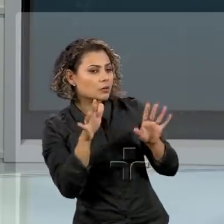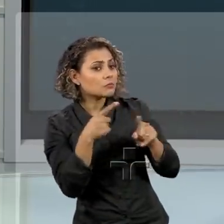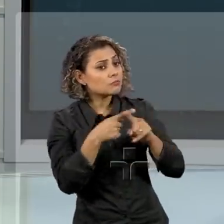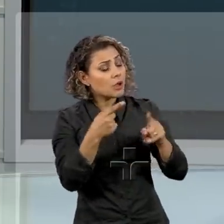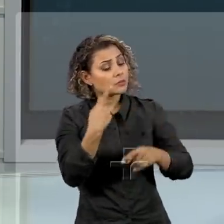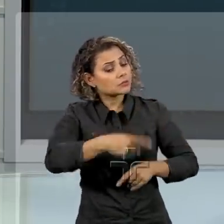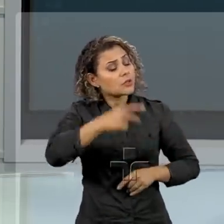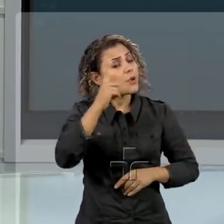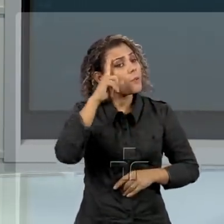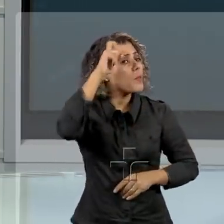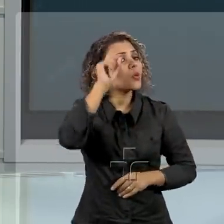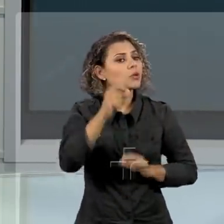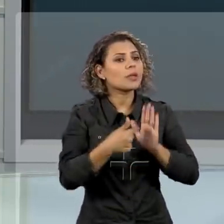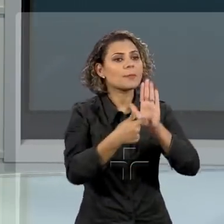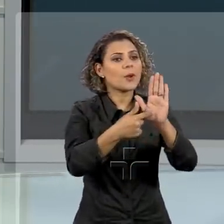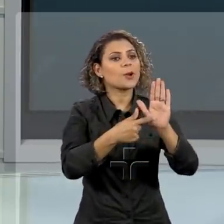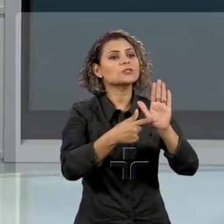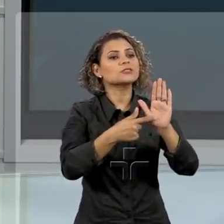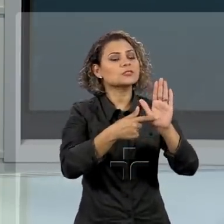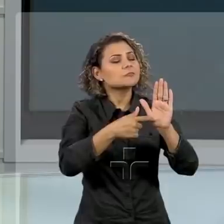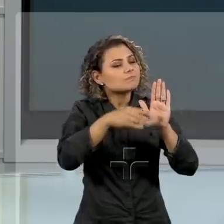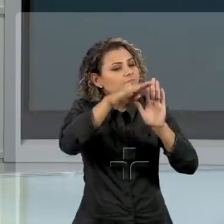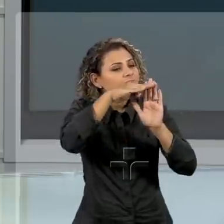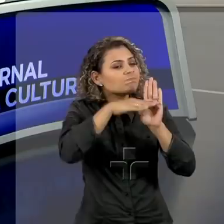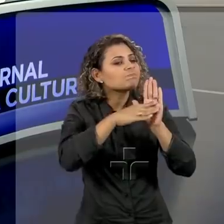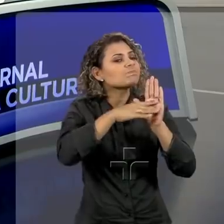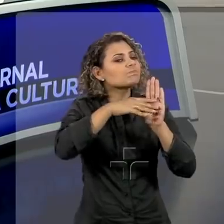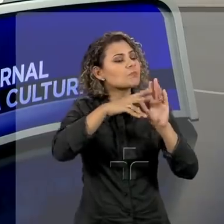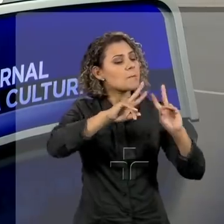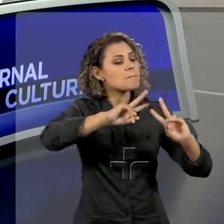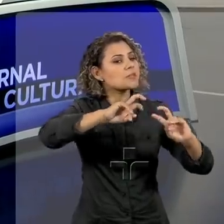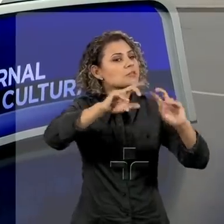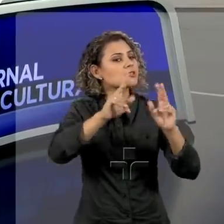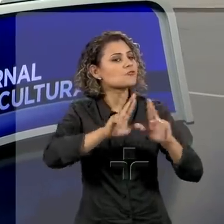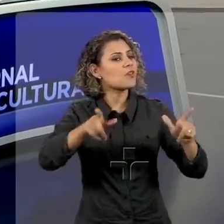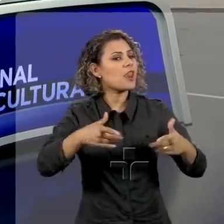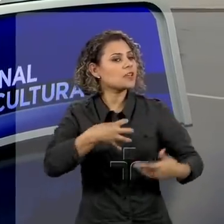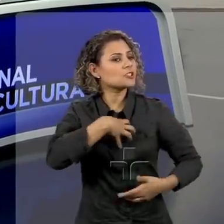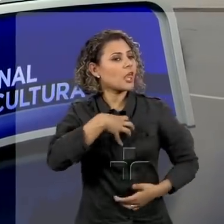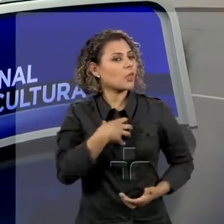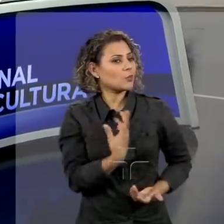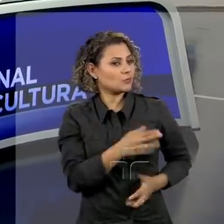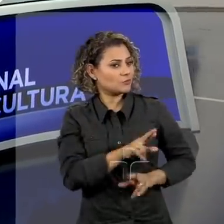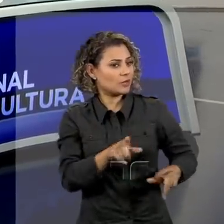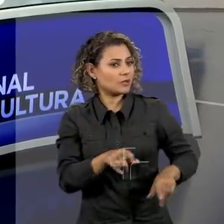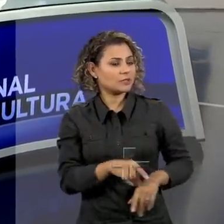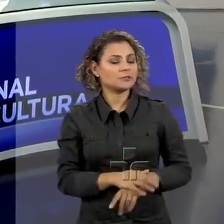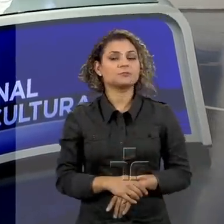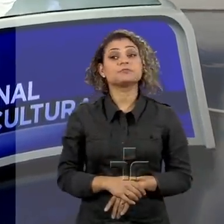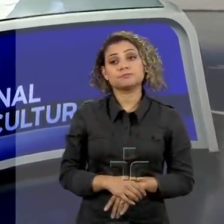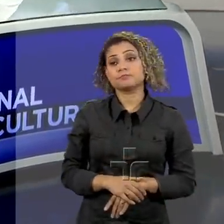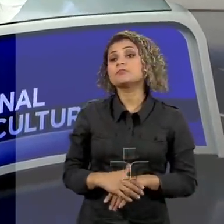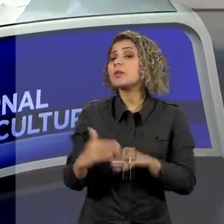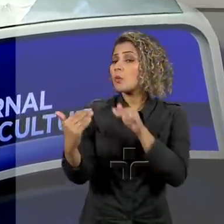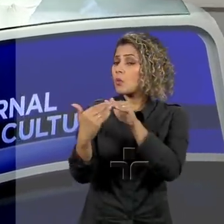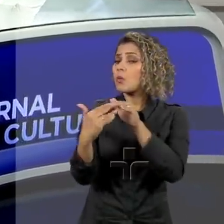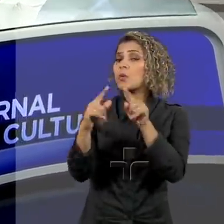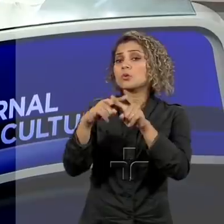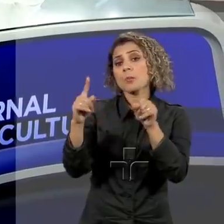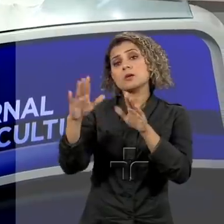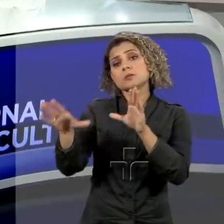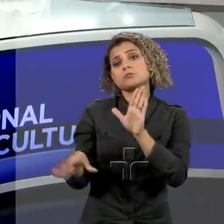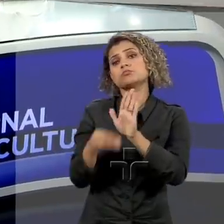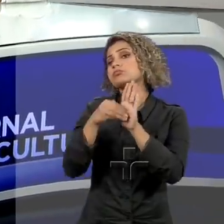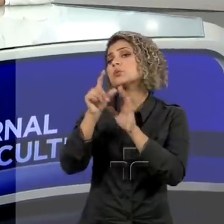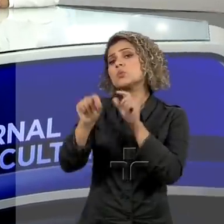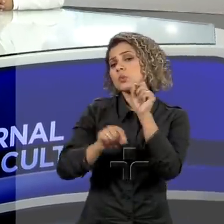cartada de imagem e de percepção. Como você vê, Pondé? Eu concordo com o que o Flávio falou. Eu acrescentaria apenas que, do